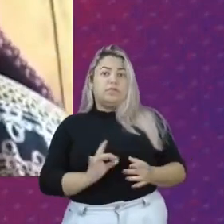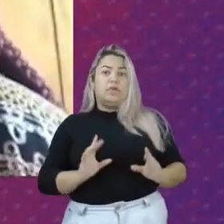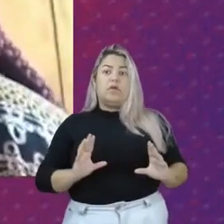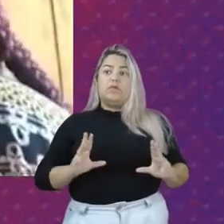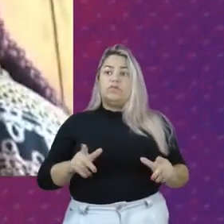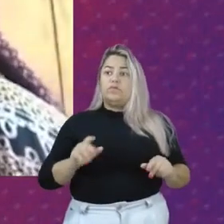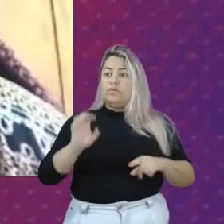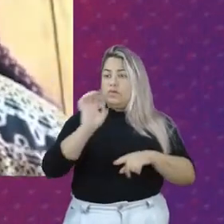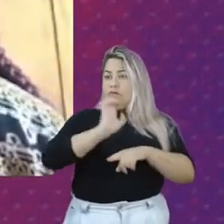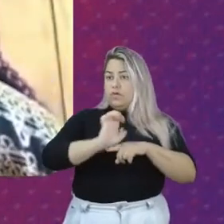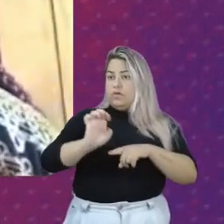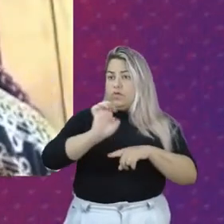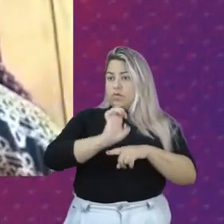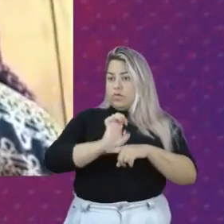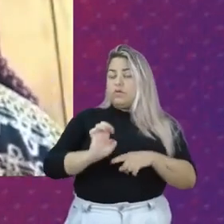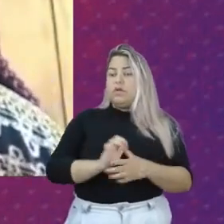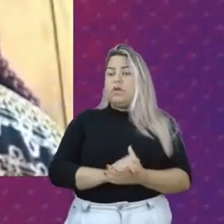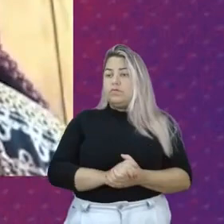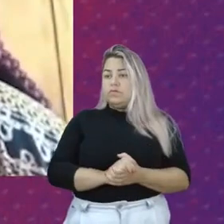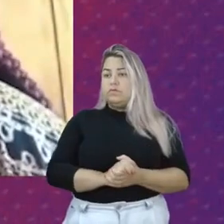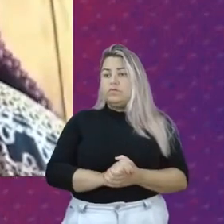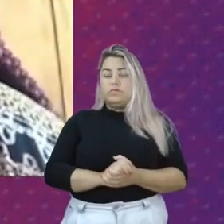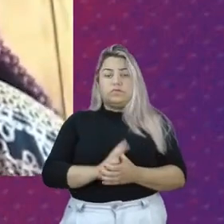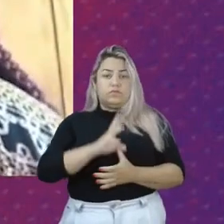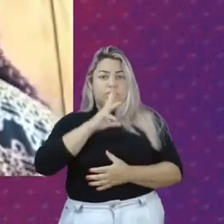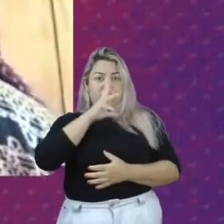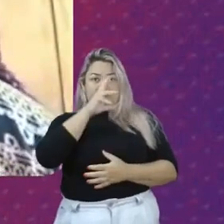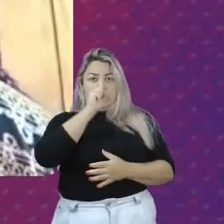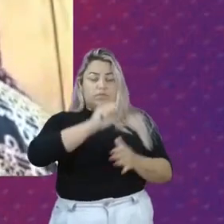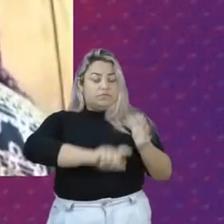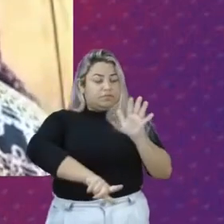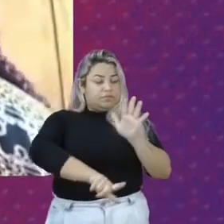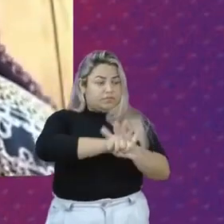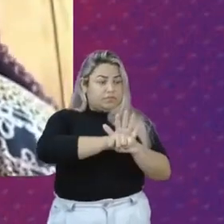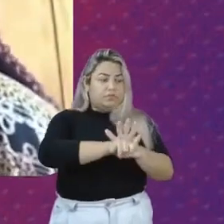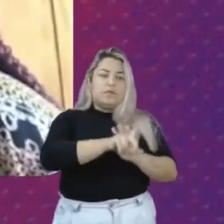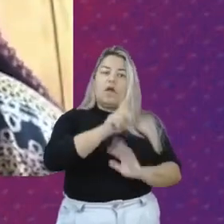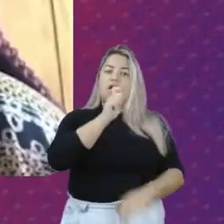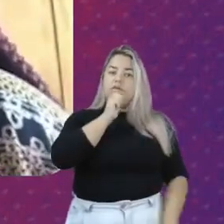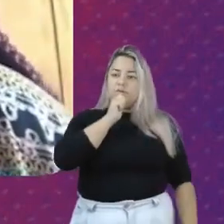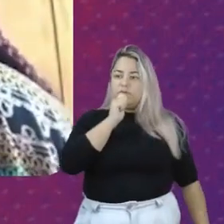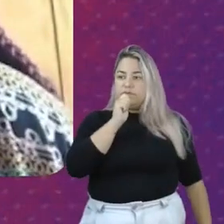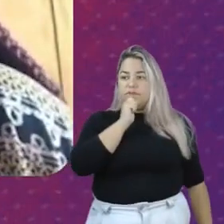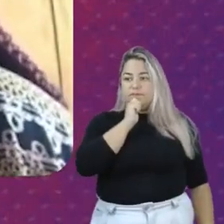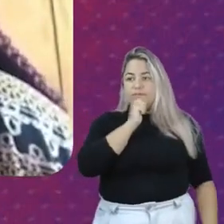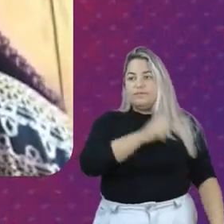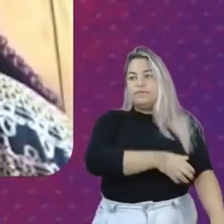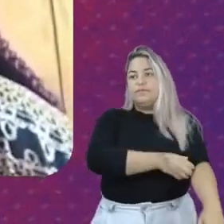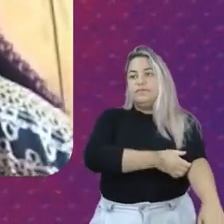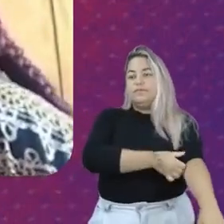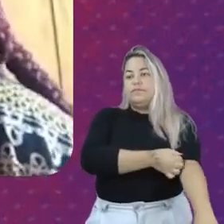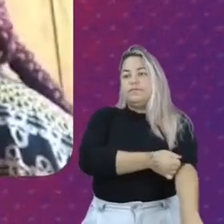do Estado. O Estado, por força de lei, ainda né,